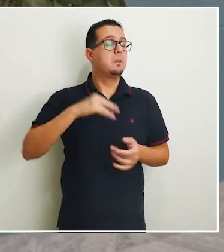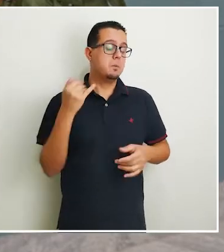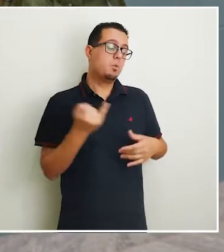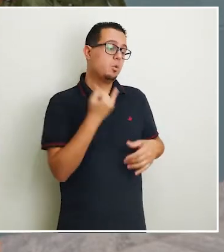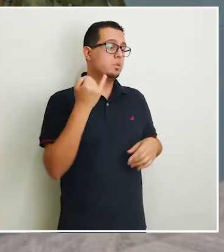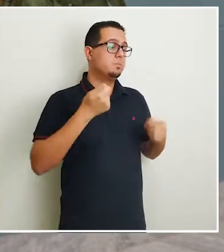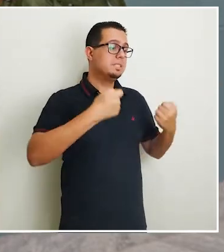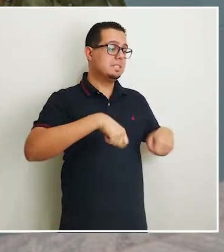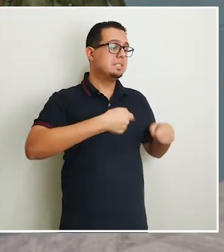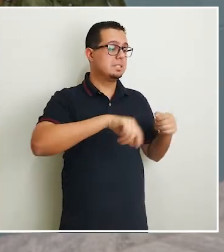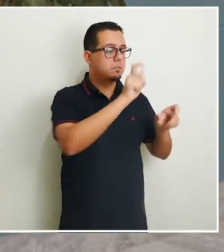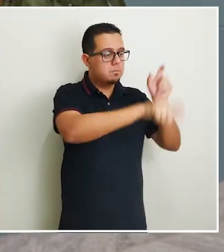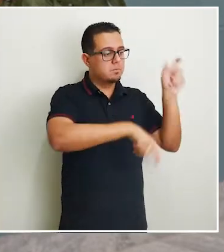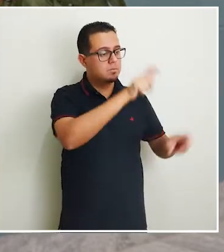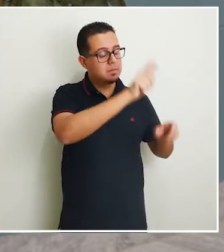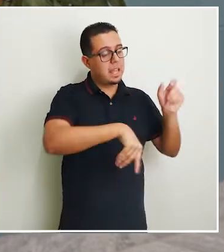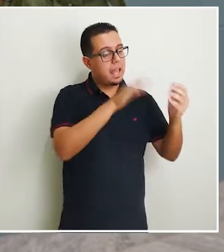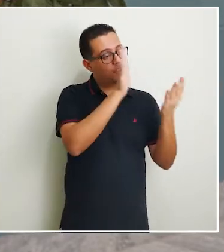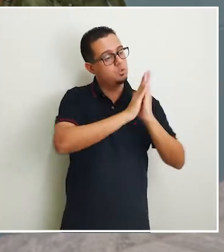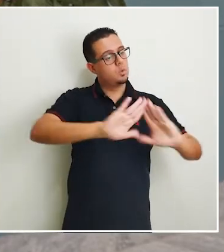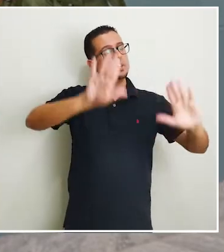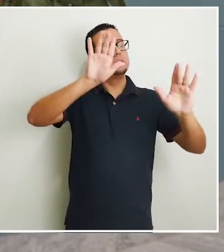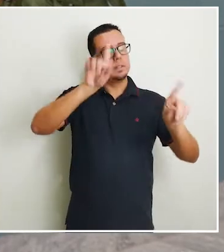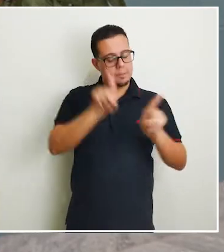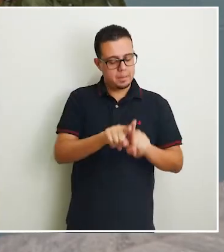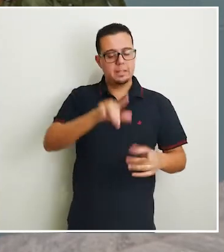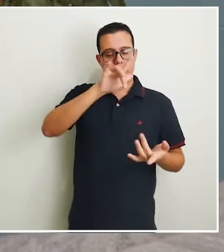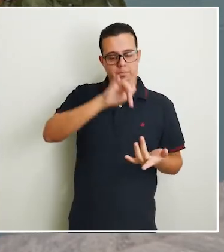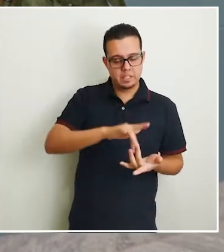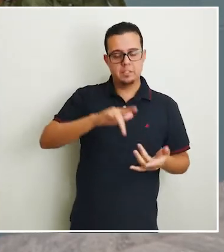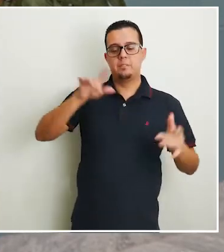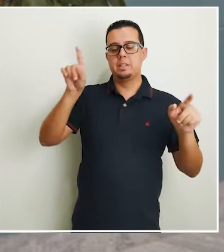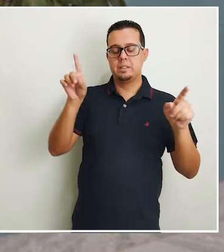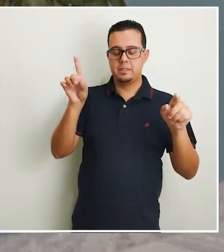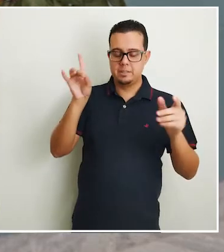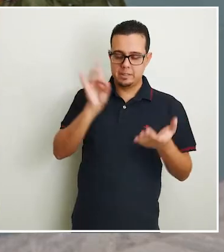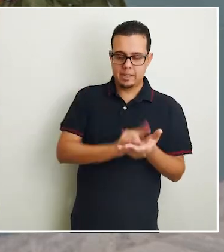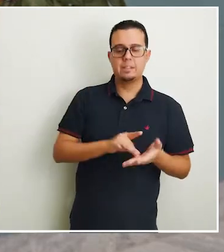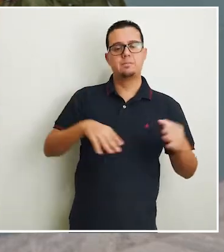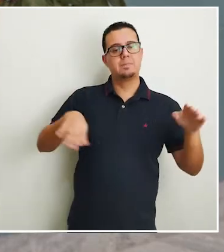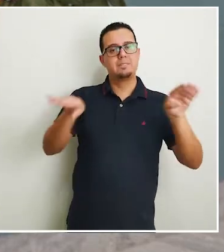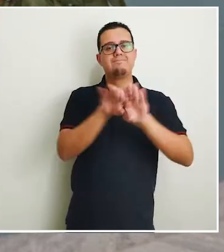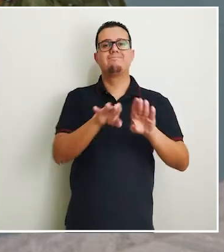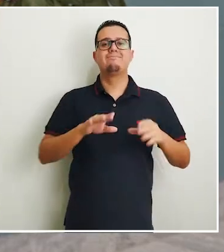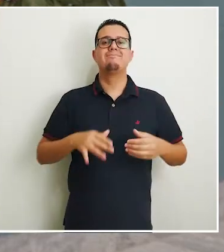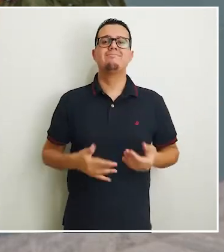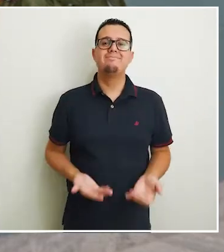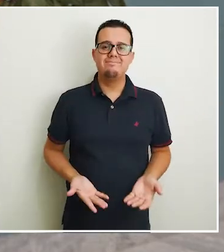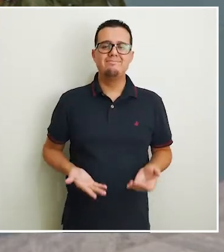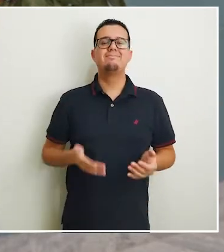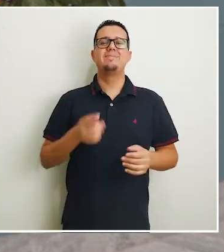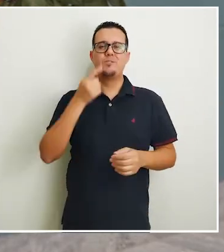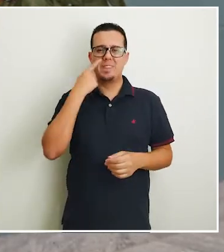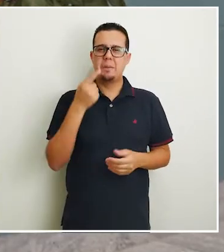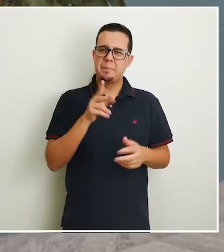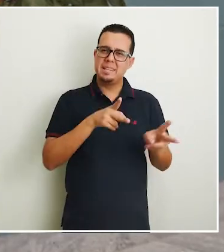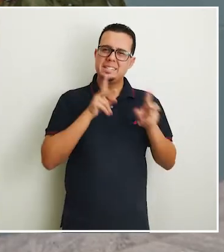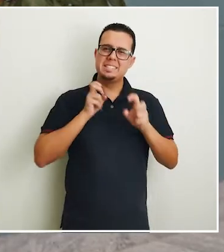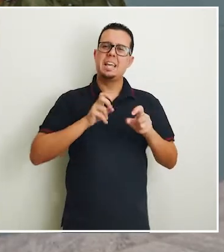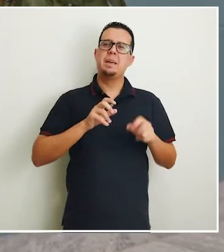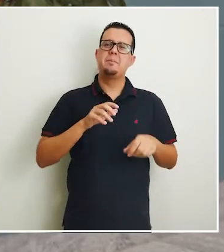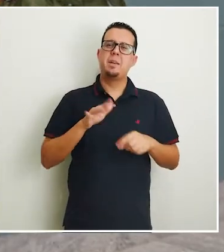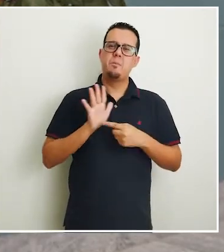o adorem em espírito e em verdade. Perceba que nessa conversa Jesus está mostrando para essa mulher